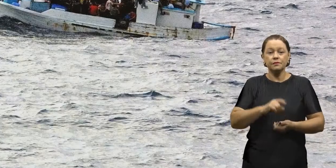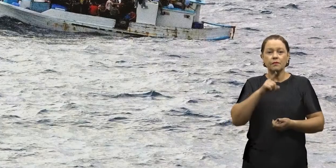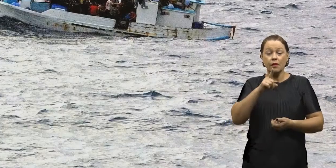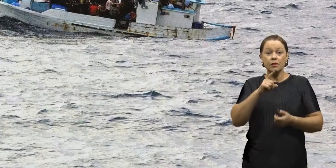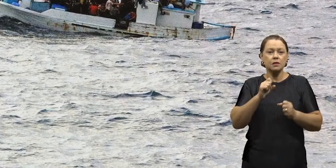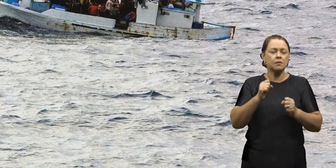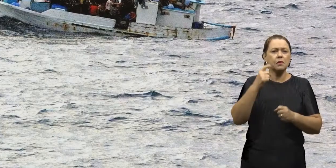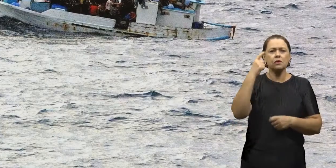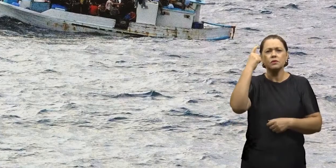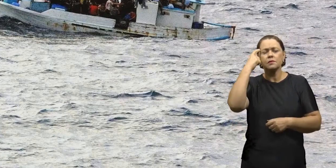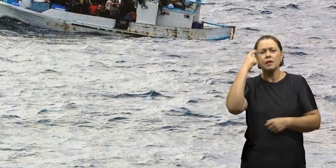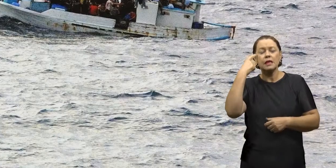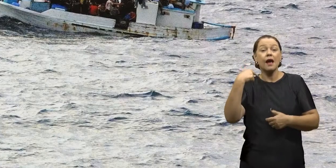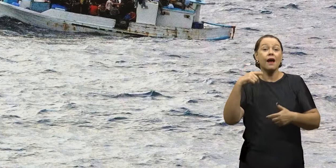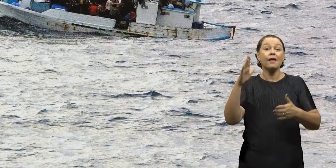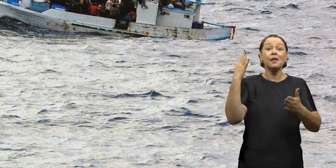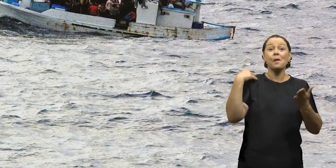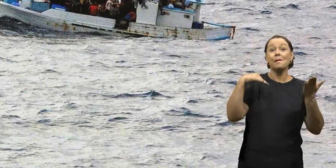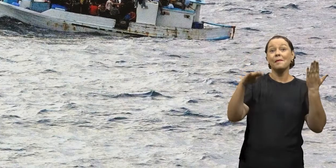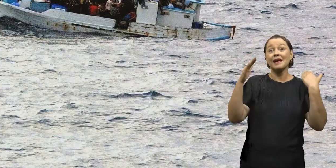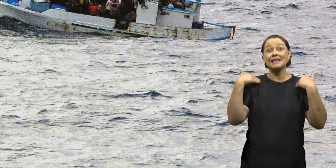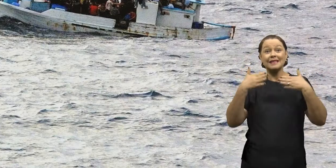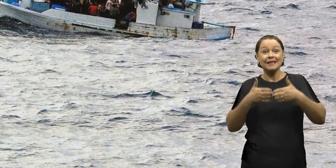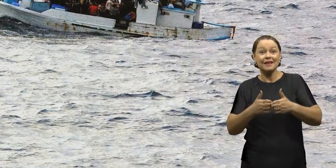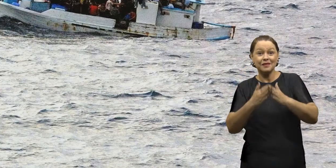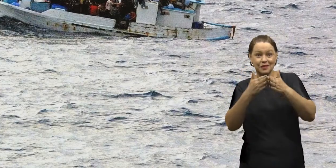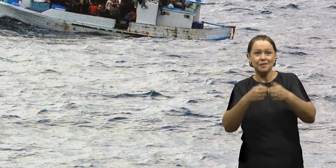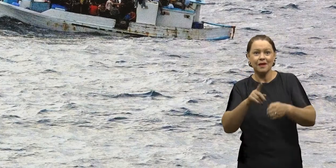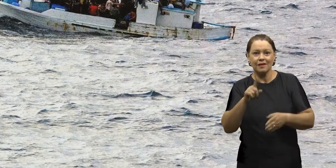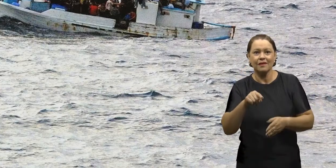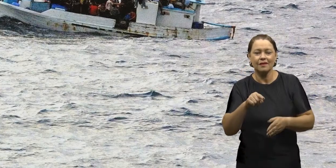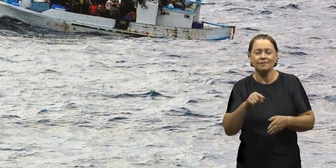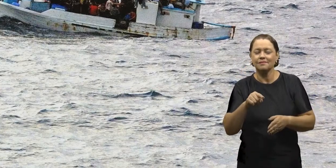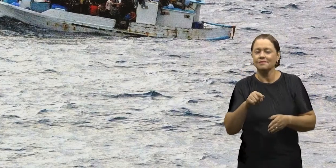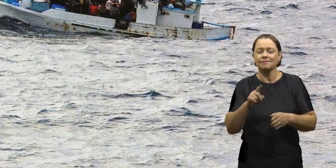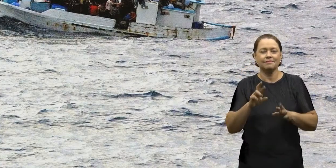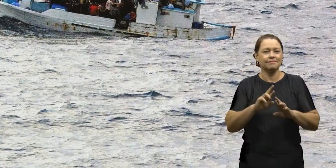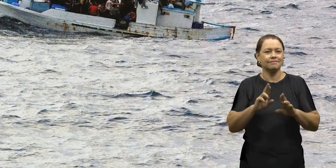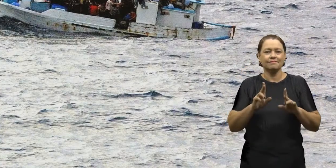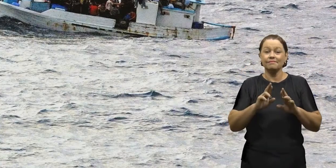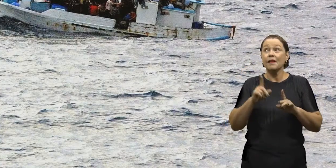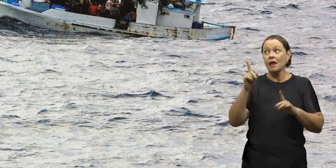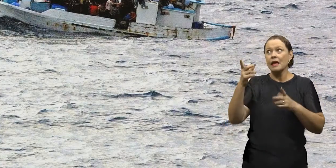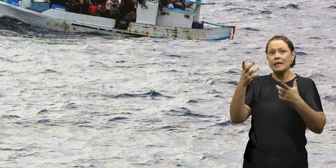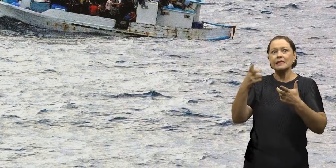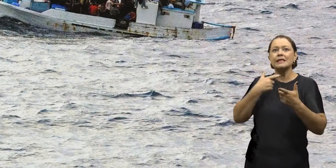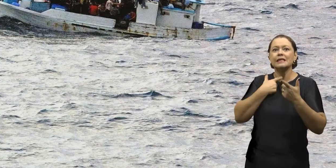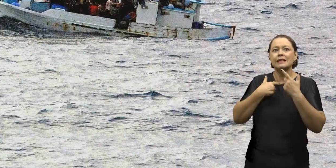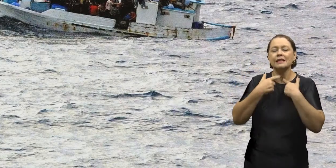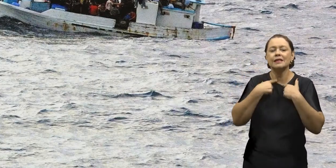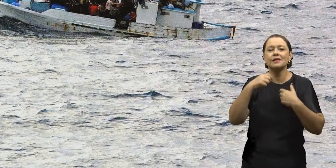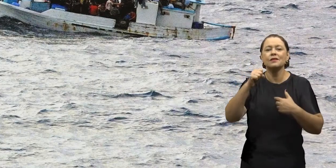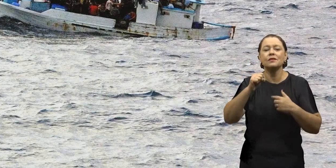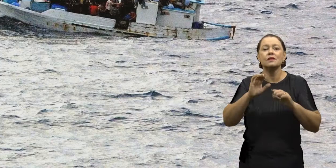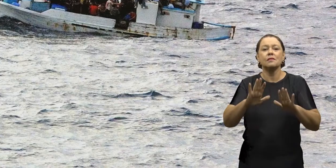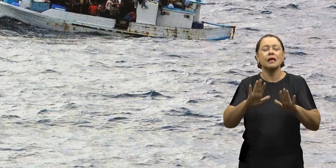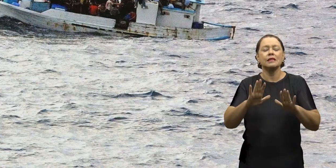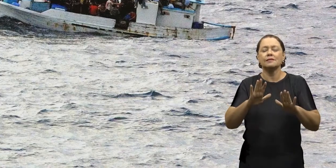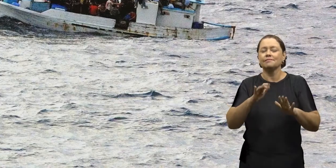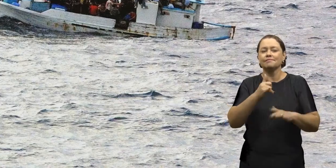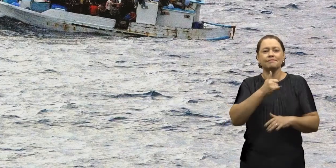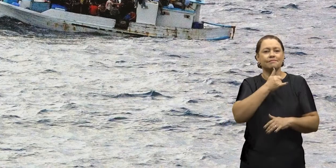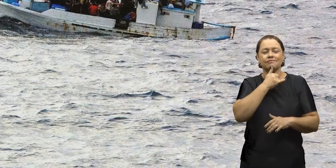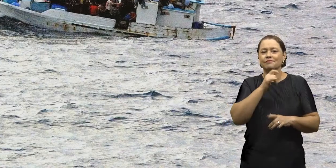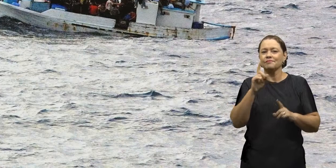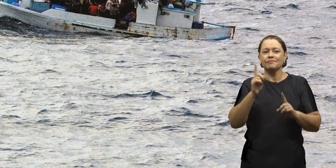pode achar que eles estão indo passear de barco em algum lugar, não é? Mas eles talvez até quisessem, mas